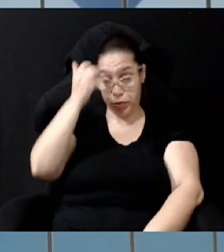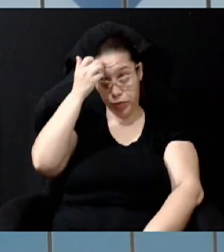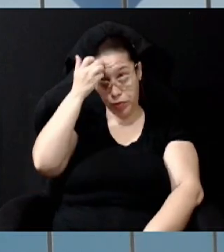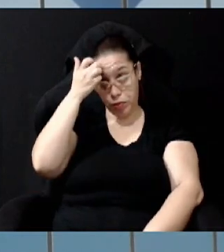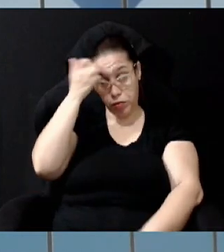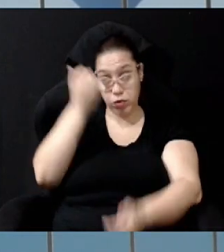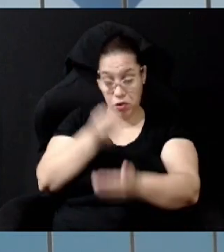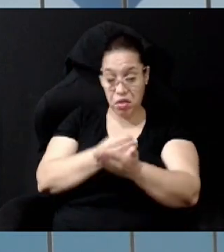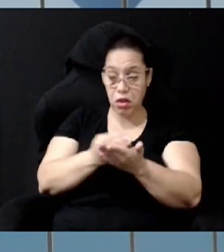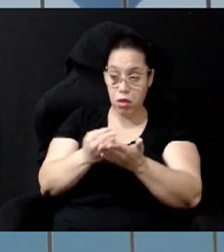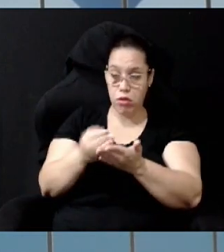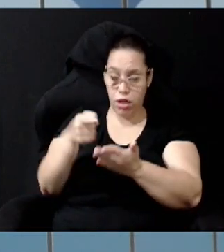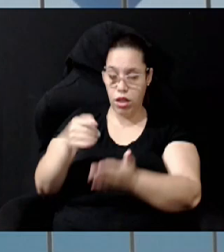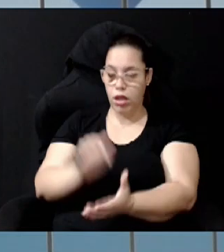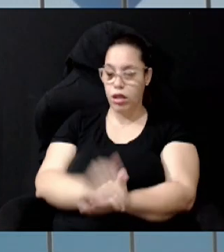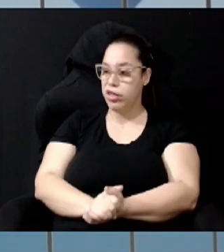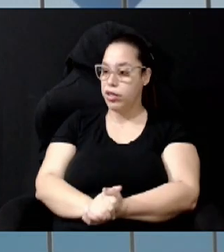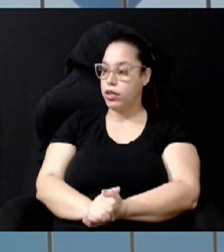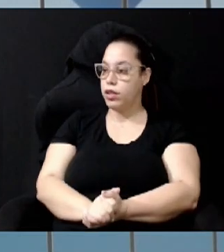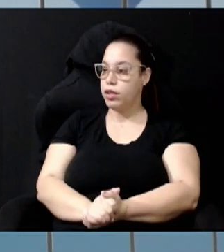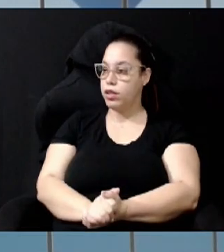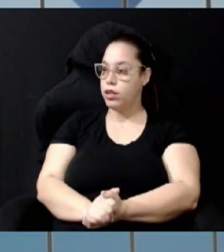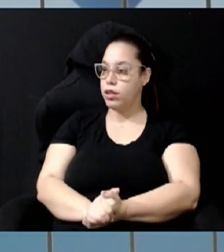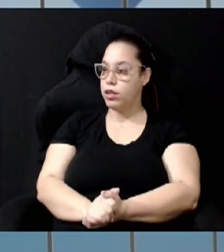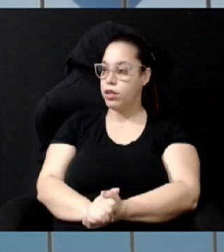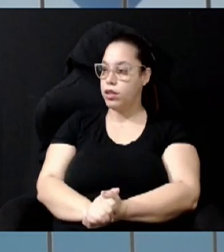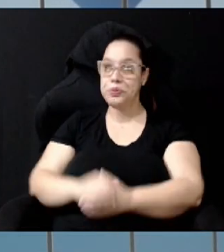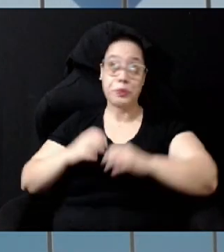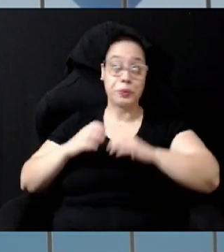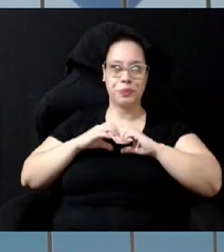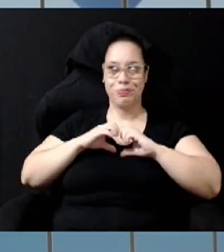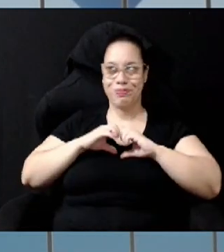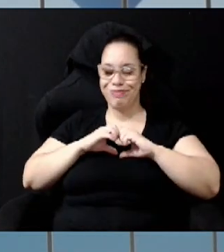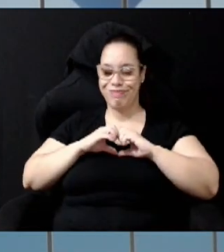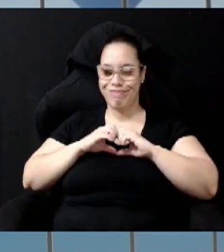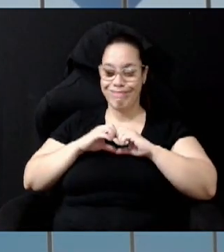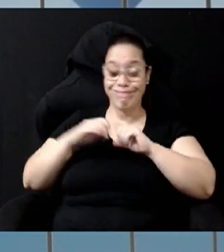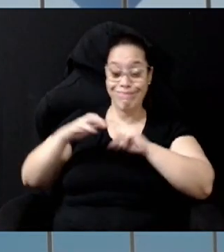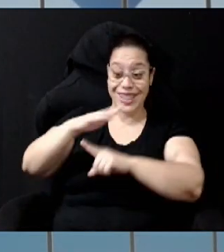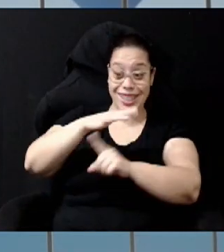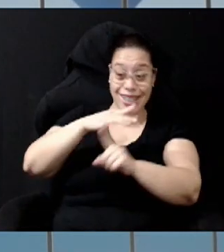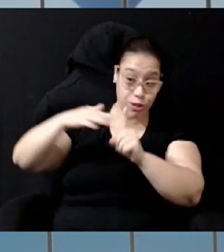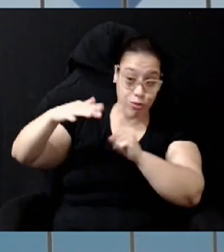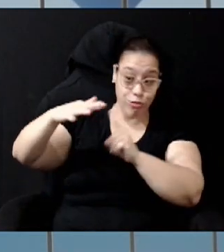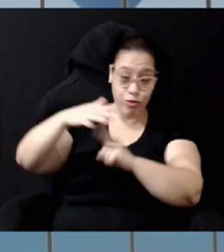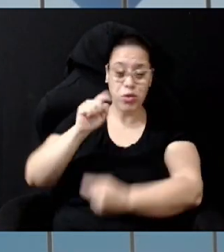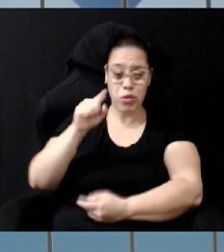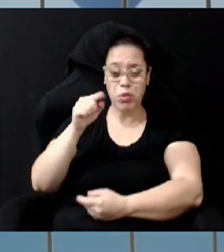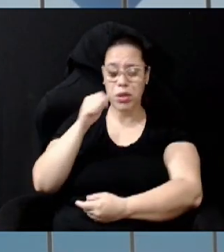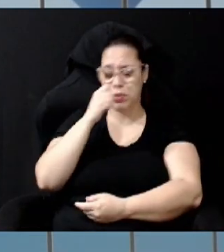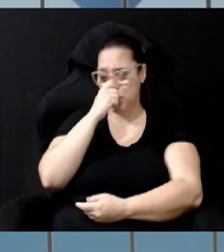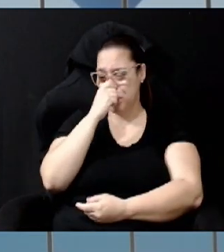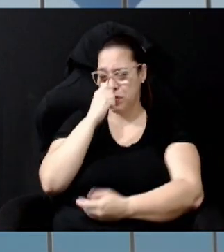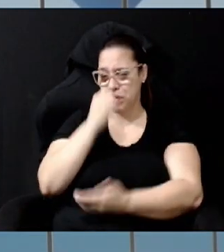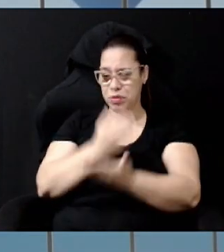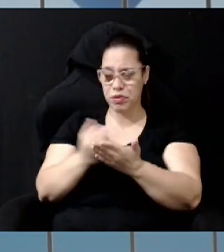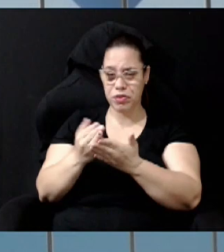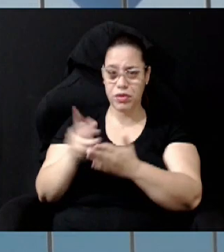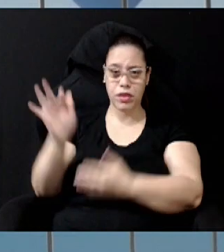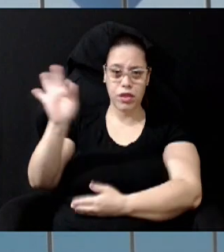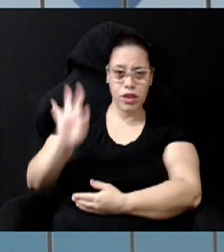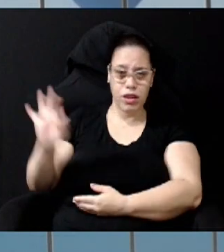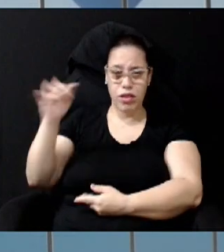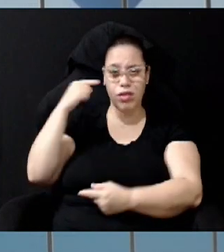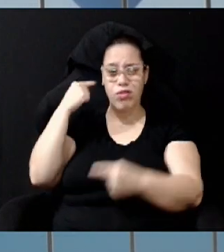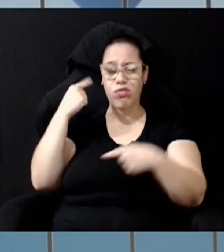aí, essa paixão pela questão ambiental. E foi bem isso, no começo da faculdade eu estava bem em dúvida se eu continuava com